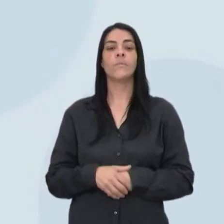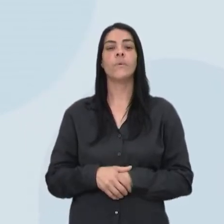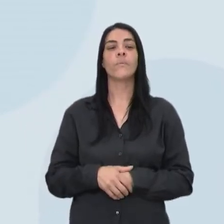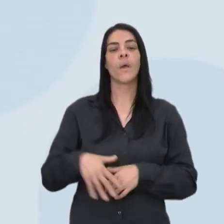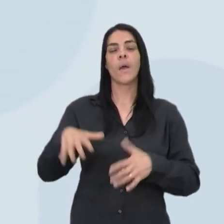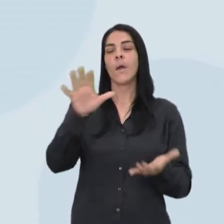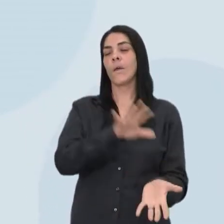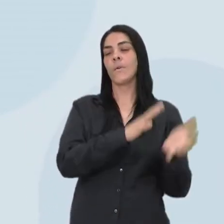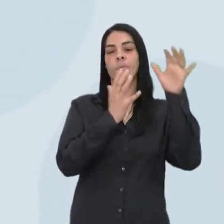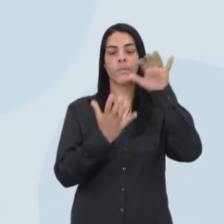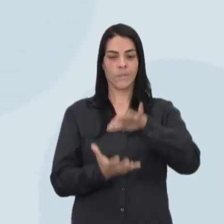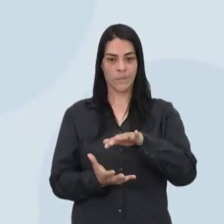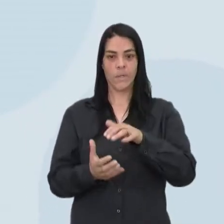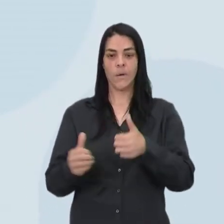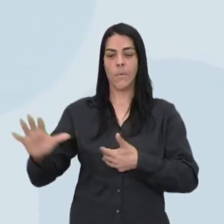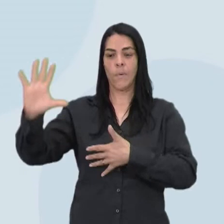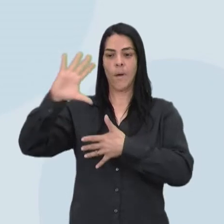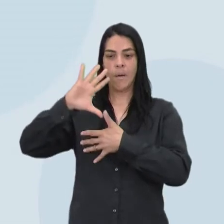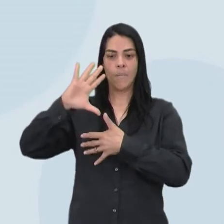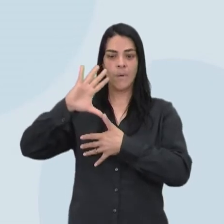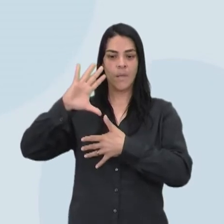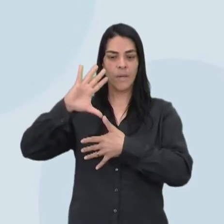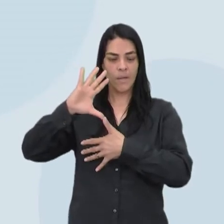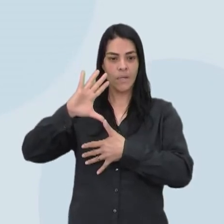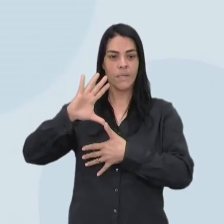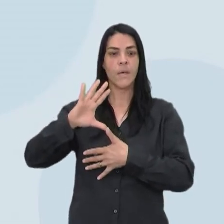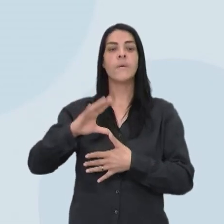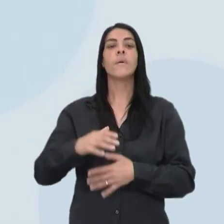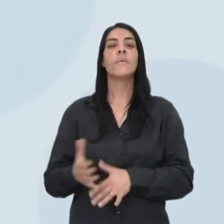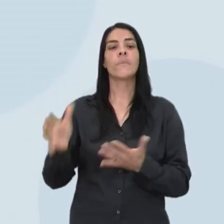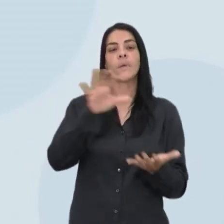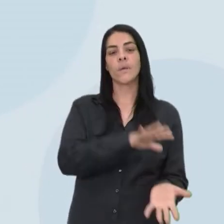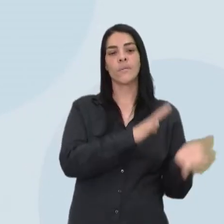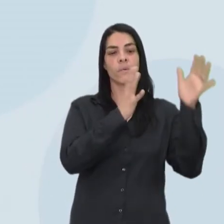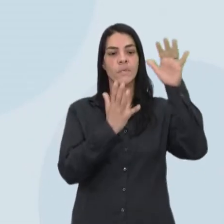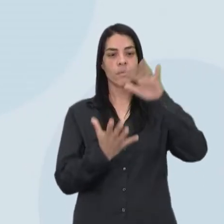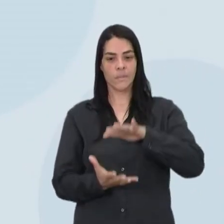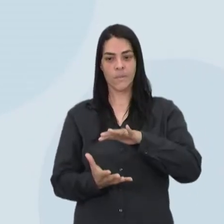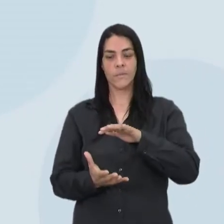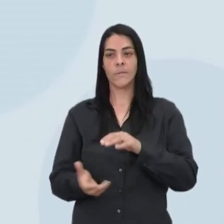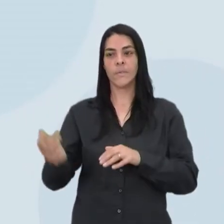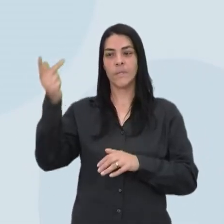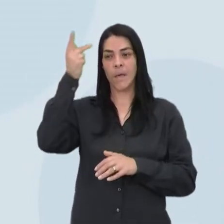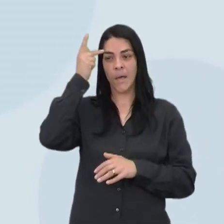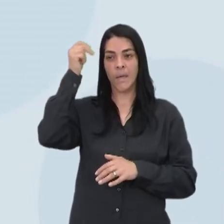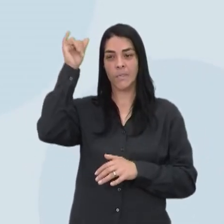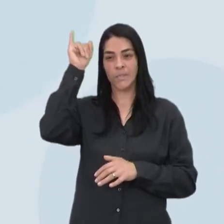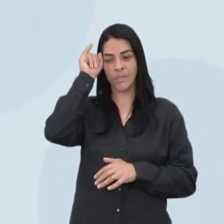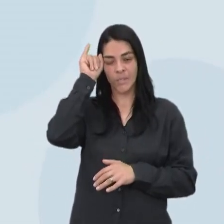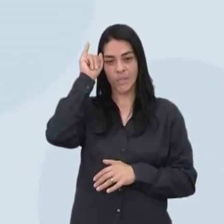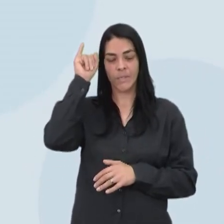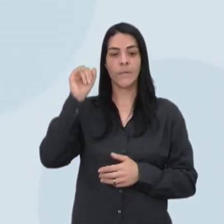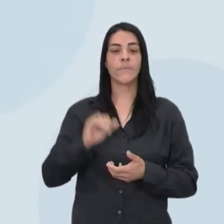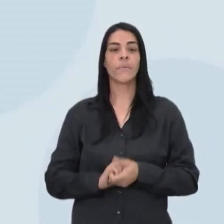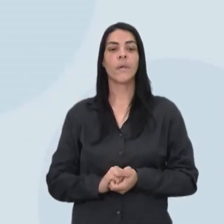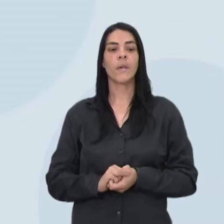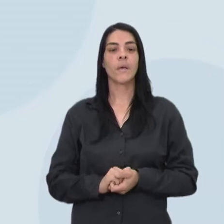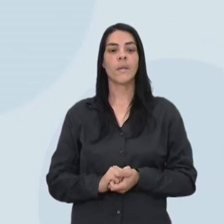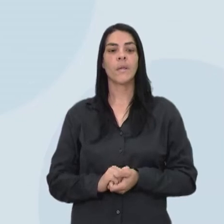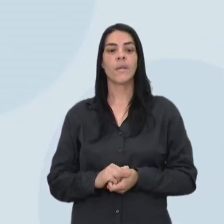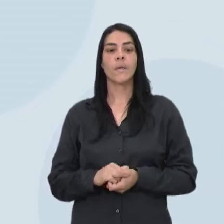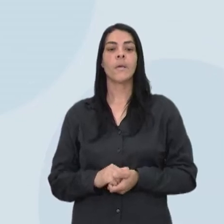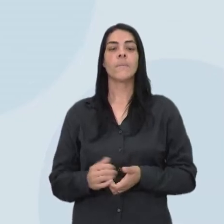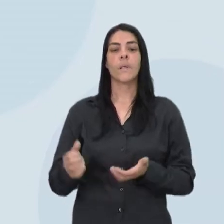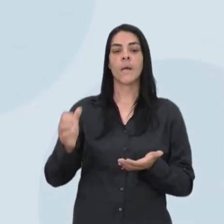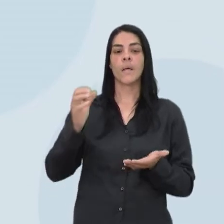Americana ou Revolução Haitiana. Elas são revoluções que são feitas exatamente com o intuito de descolonizar, ou